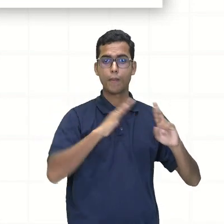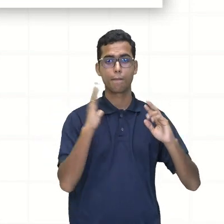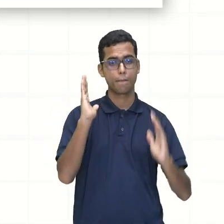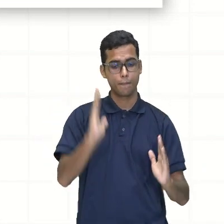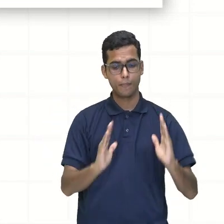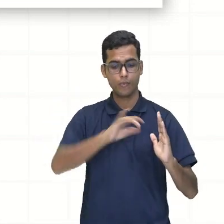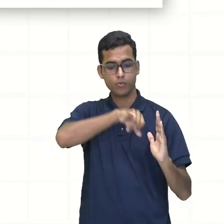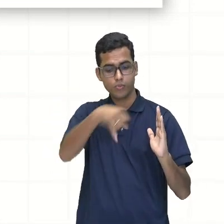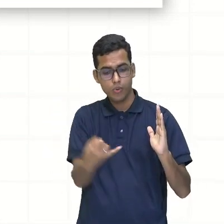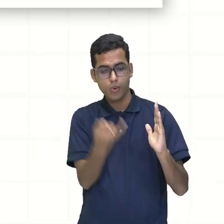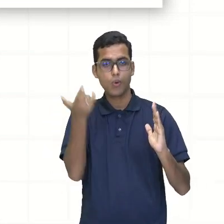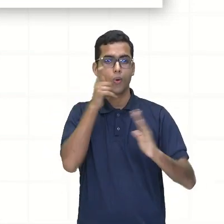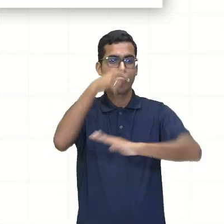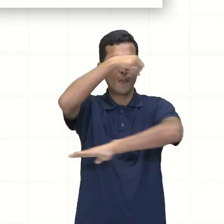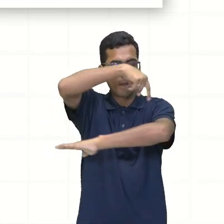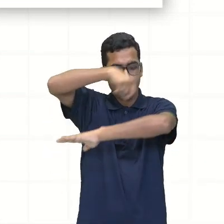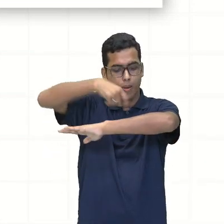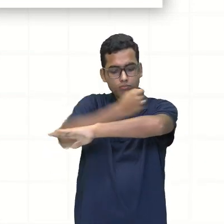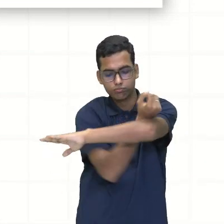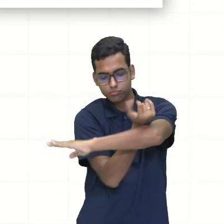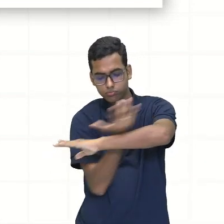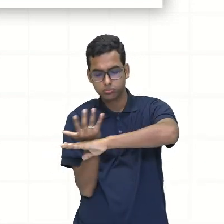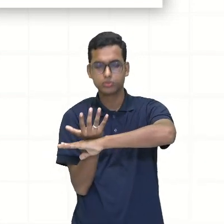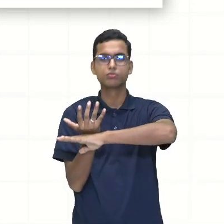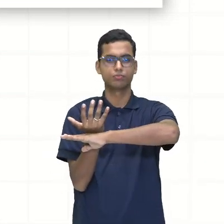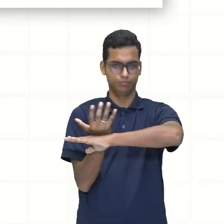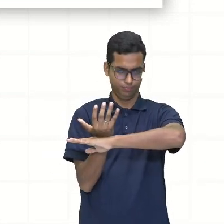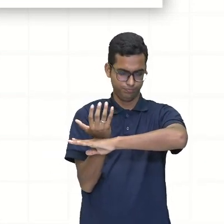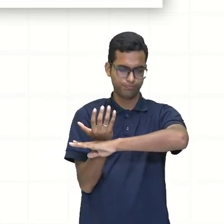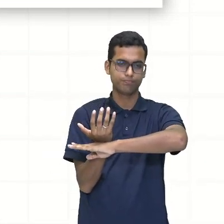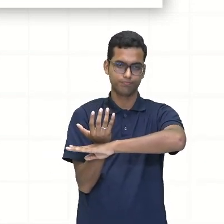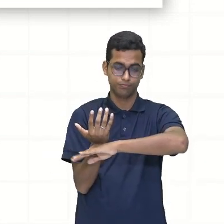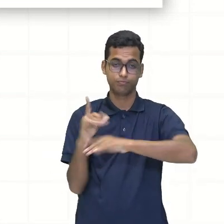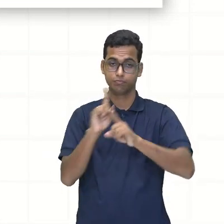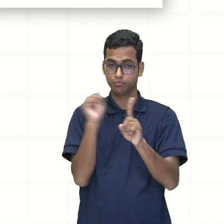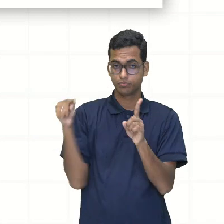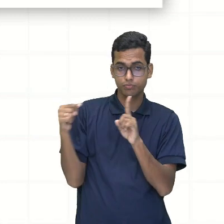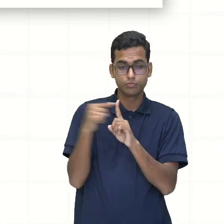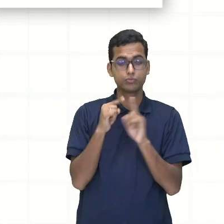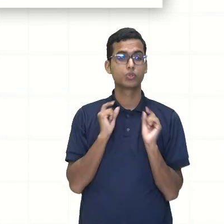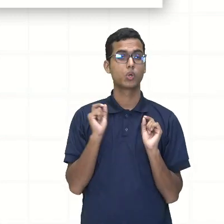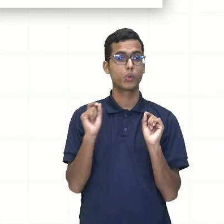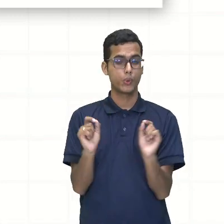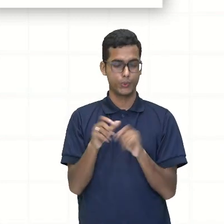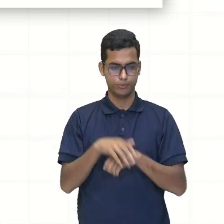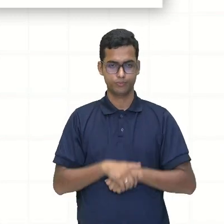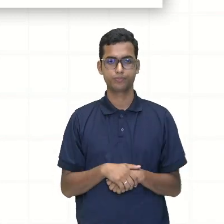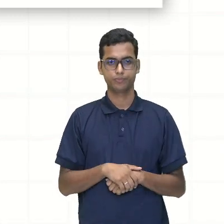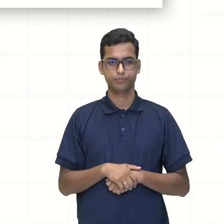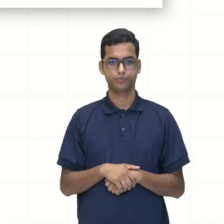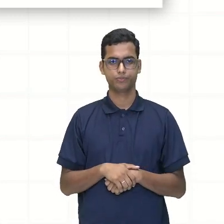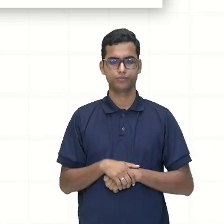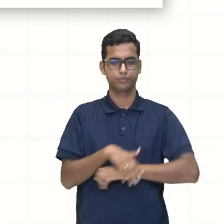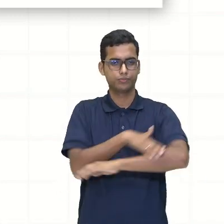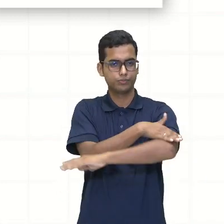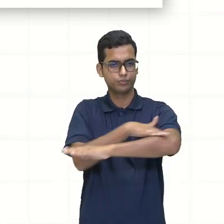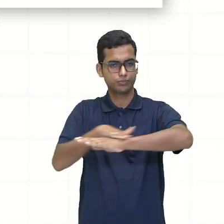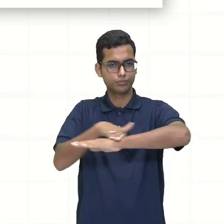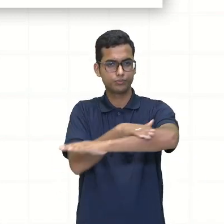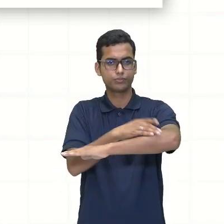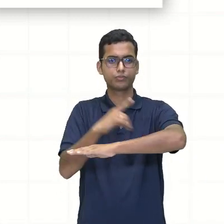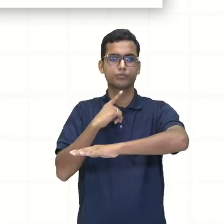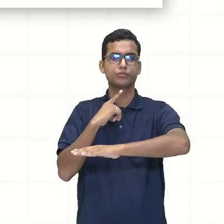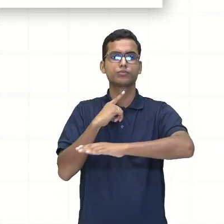para fazer as suas plantações nessa área, visto que essa esse território, essa área, está rica